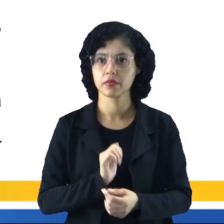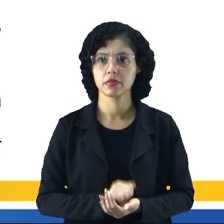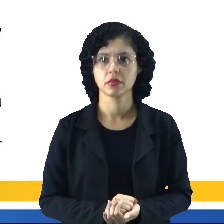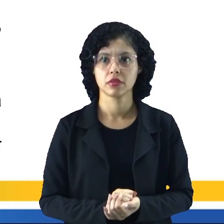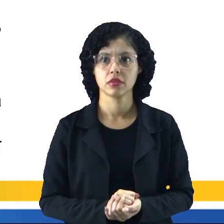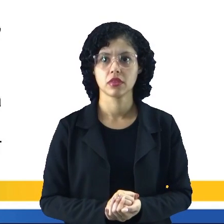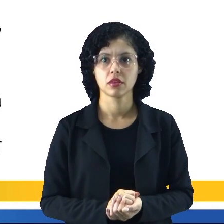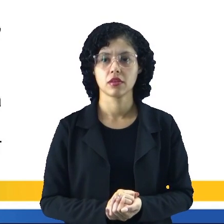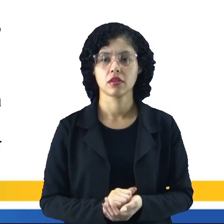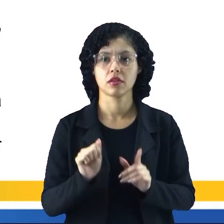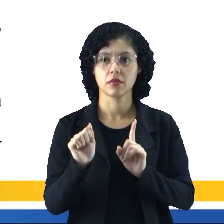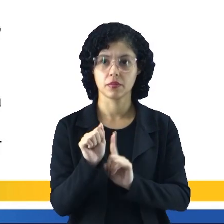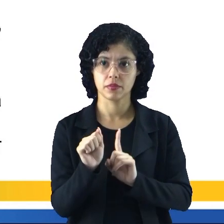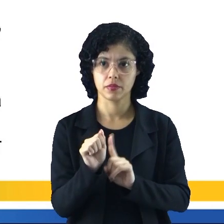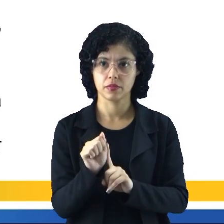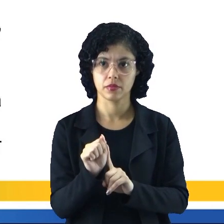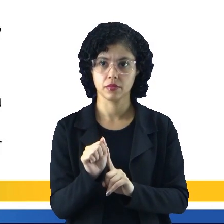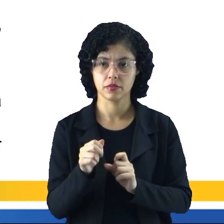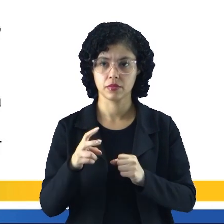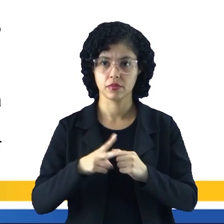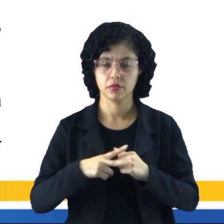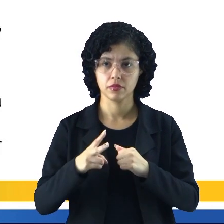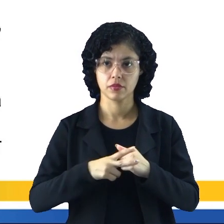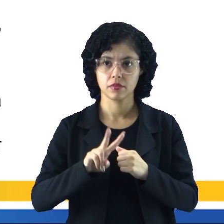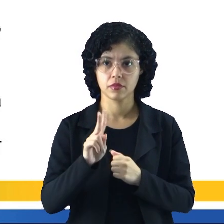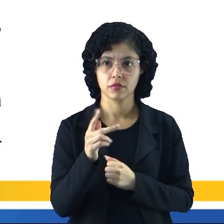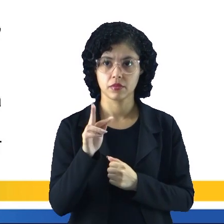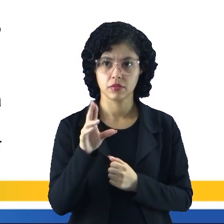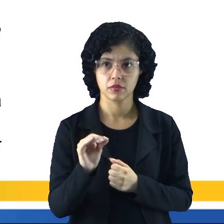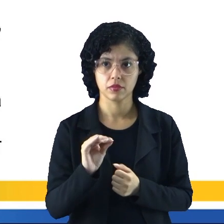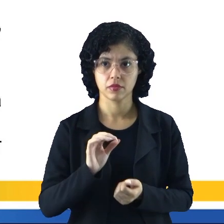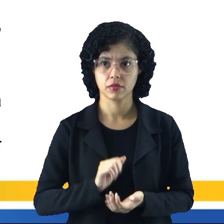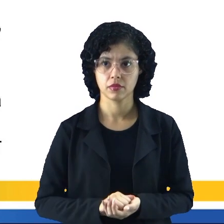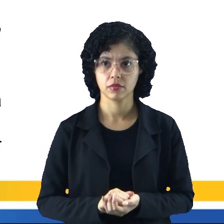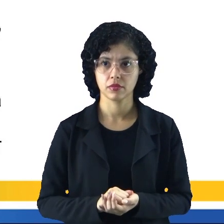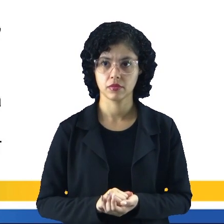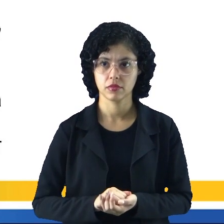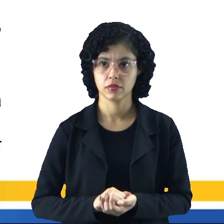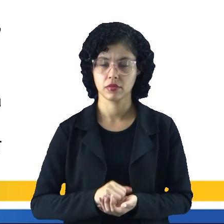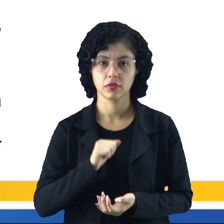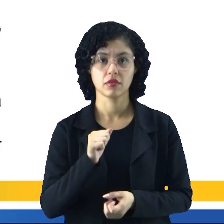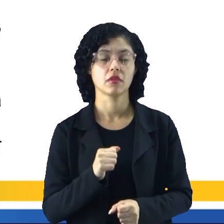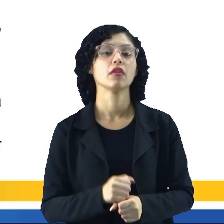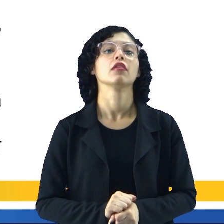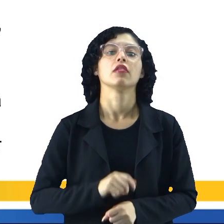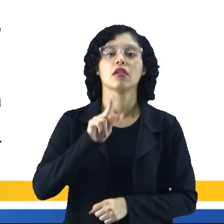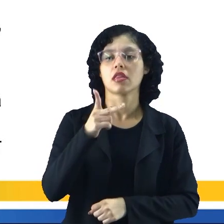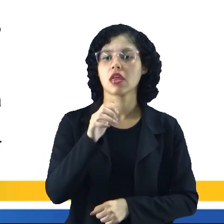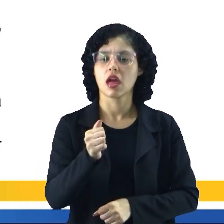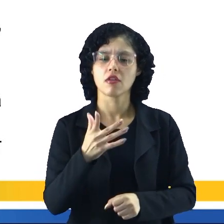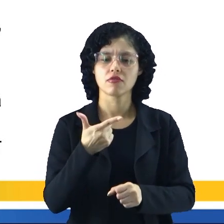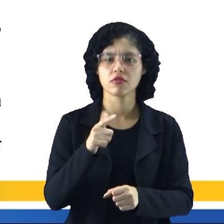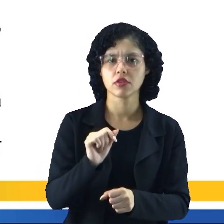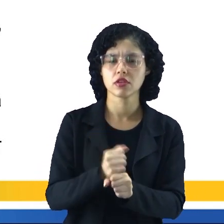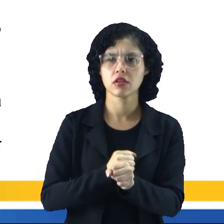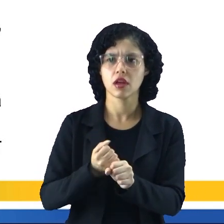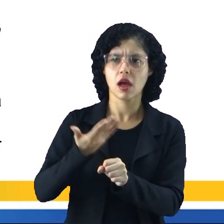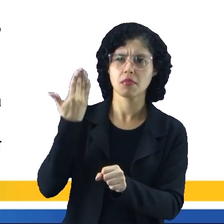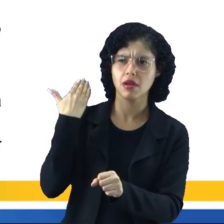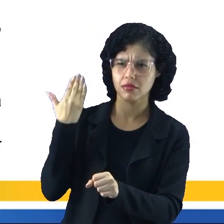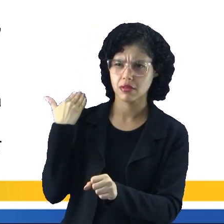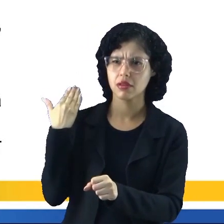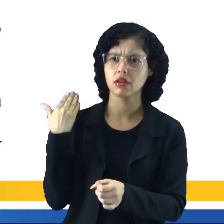o emprego do verbo haver ao invés de ter em a 20 anos atrás Foi humilhado